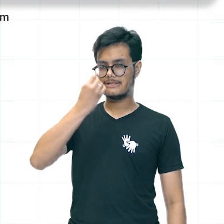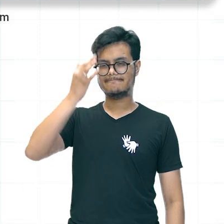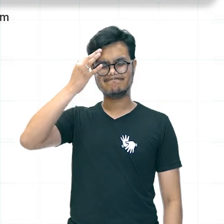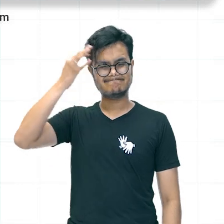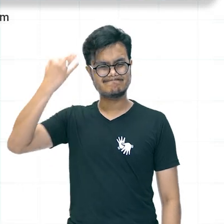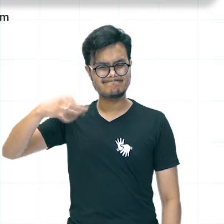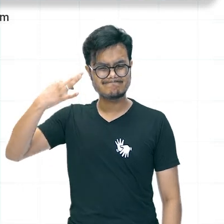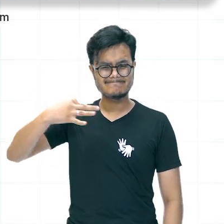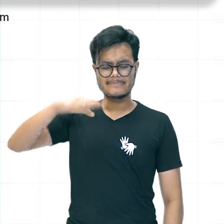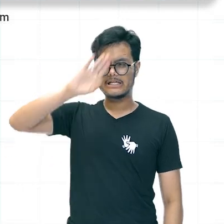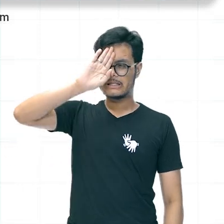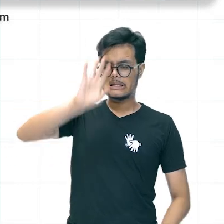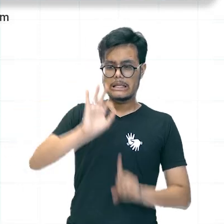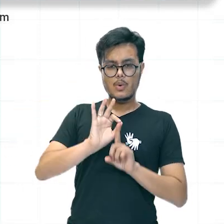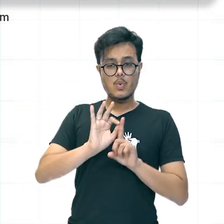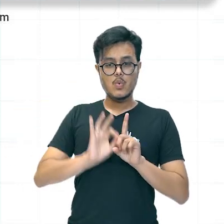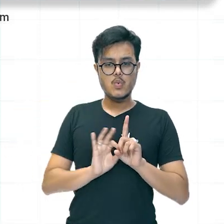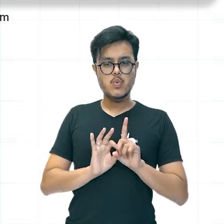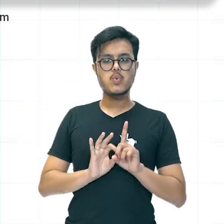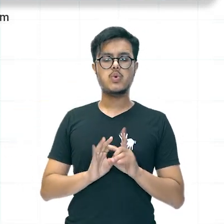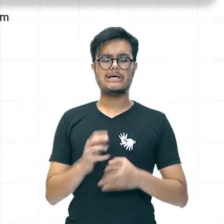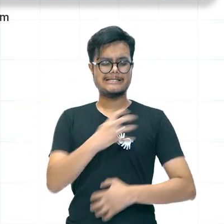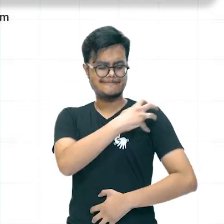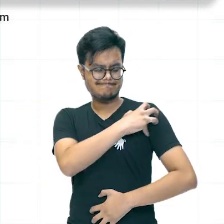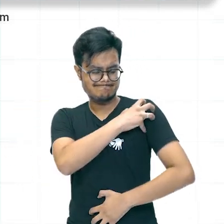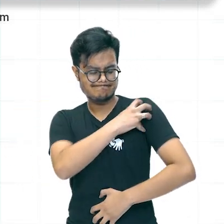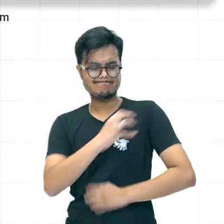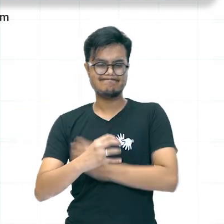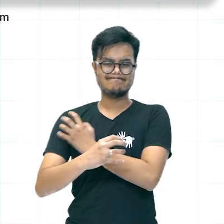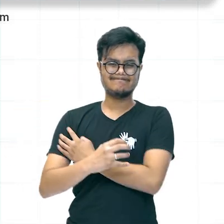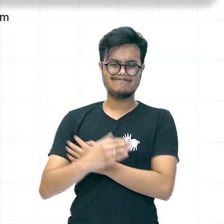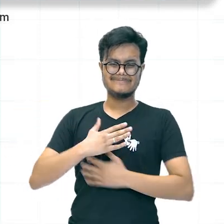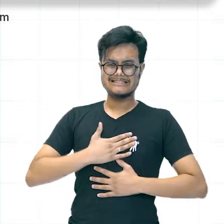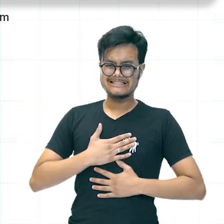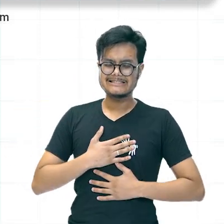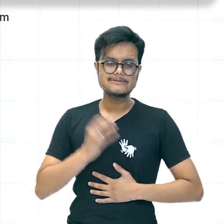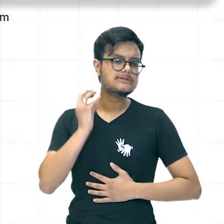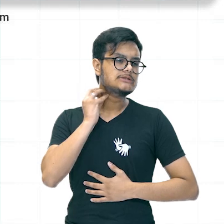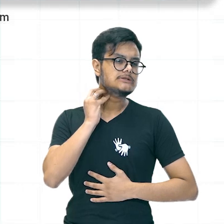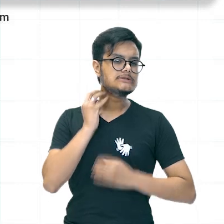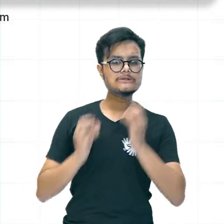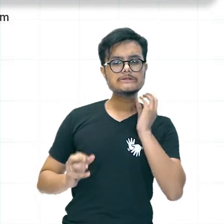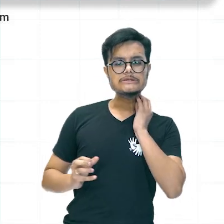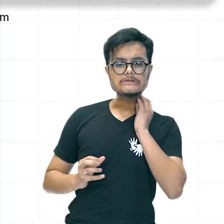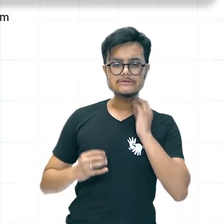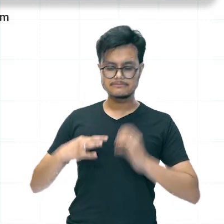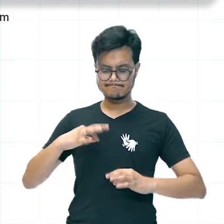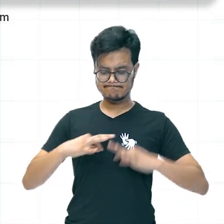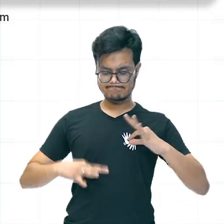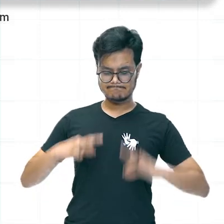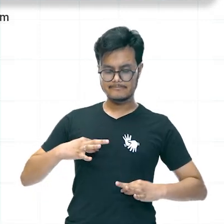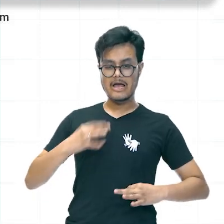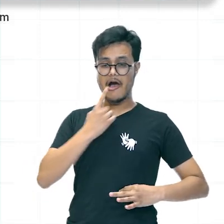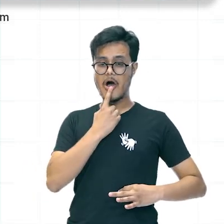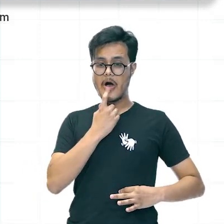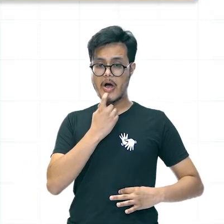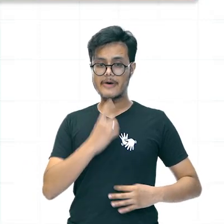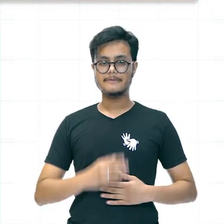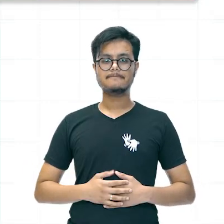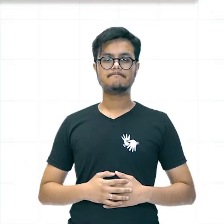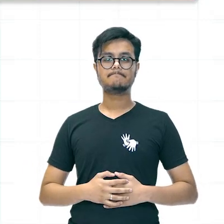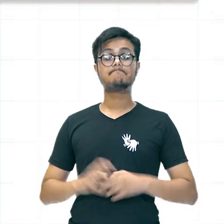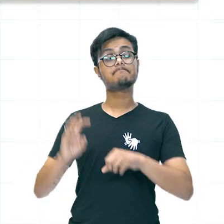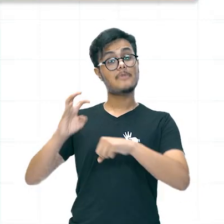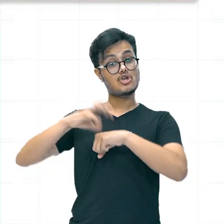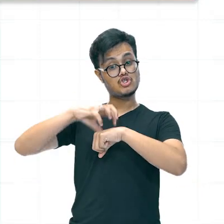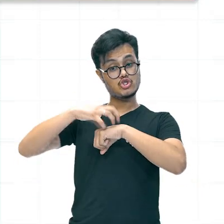de cabeça, febres baixas, dores nas articulações, aumento dos linfonodos e manchas vermelhas na pele. O